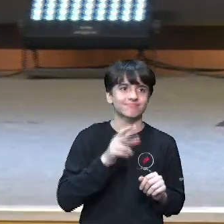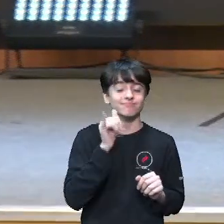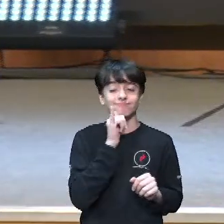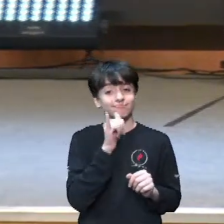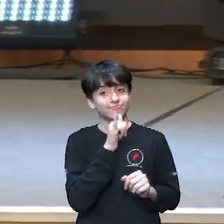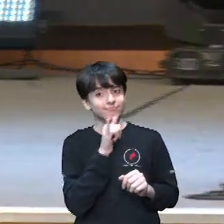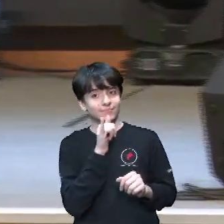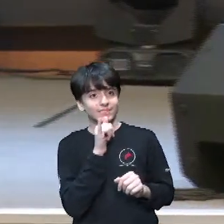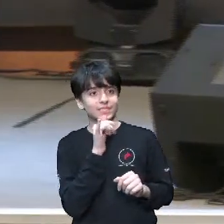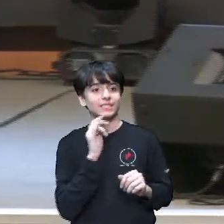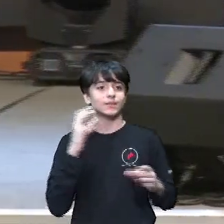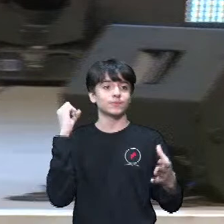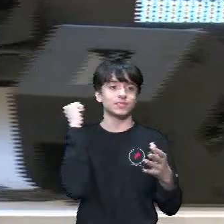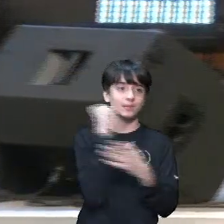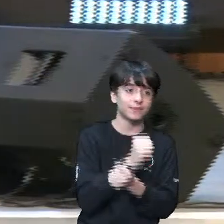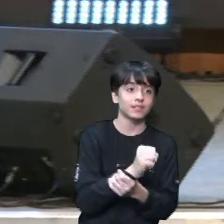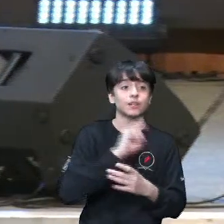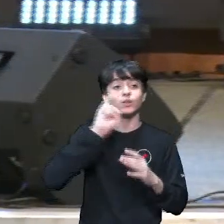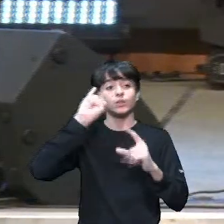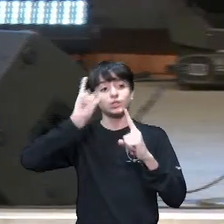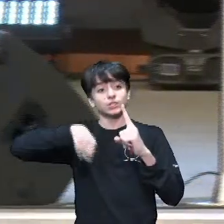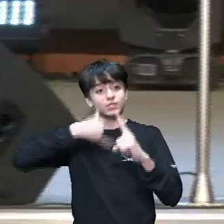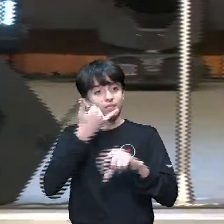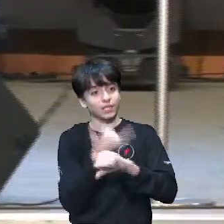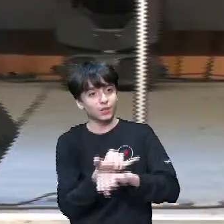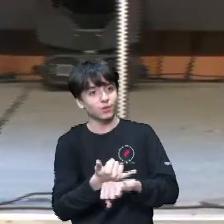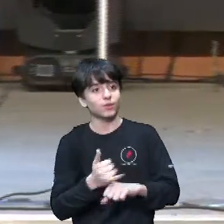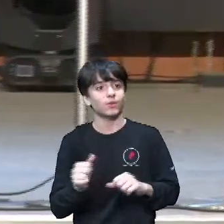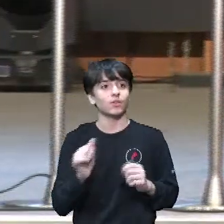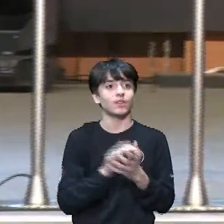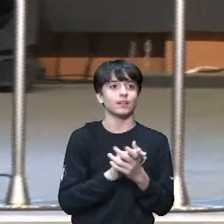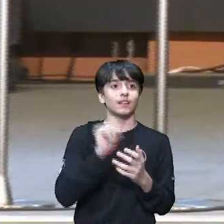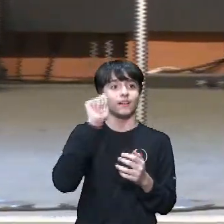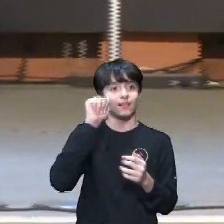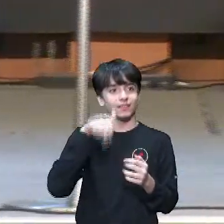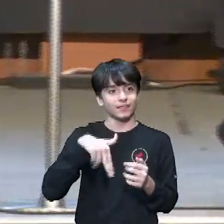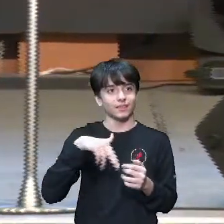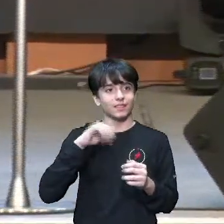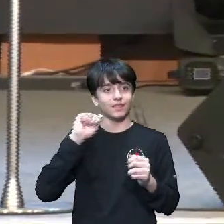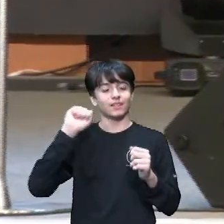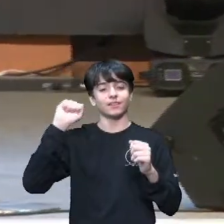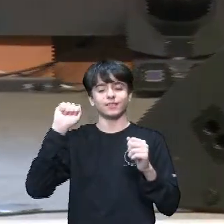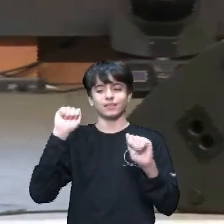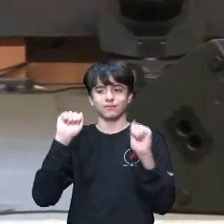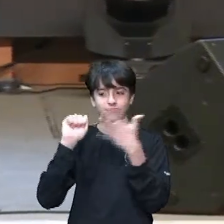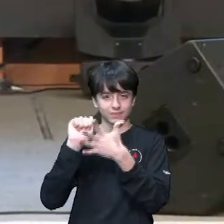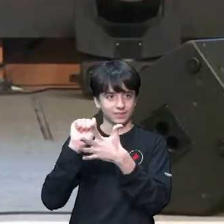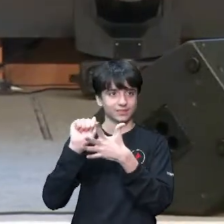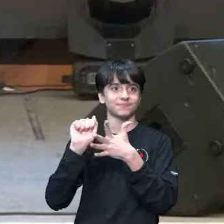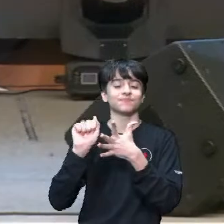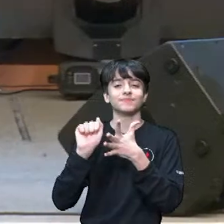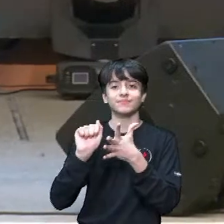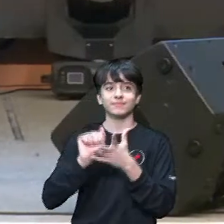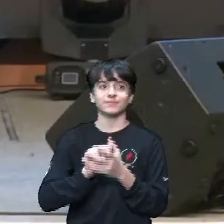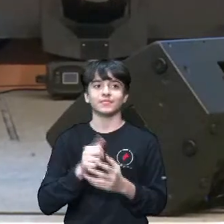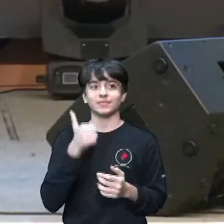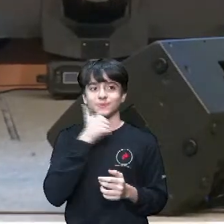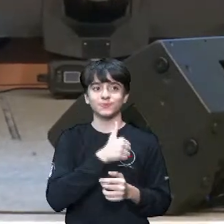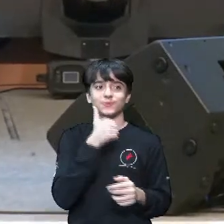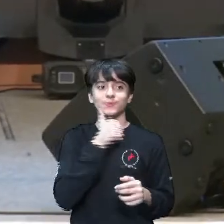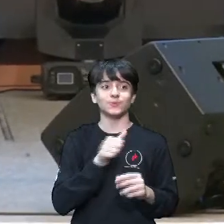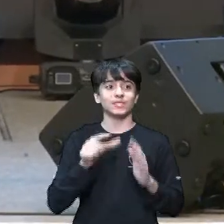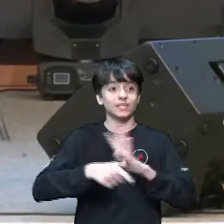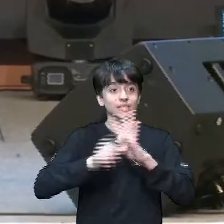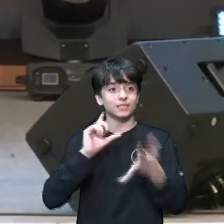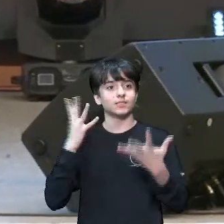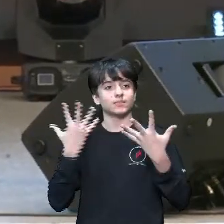Jacó, oferta de Ana, que fez dela uma mulher, que transformou ela de uma mulher